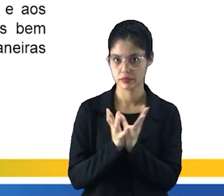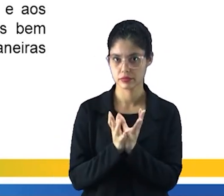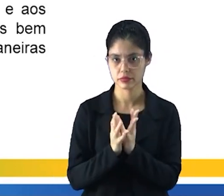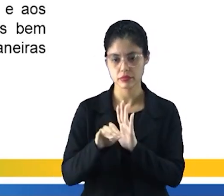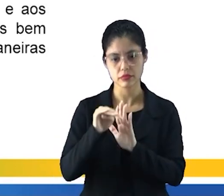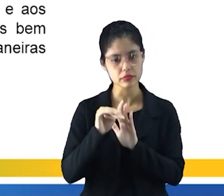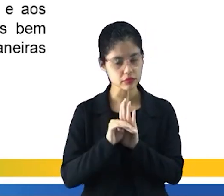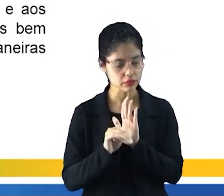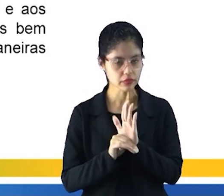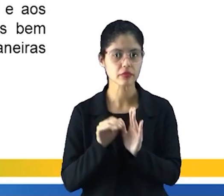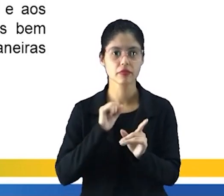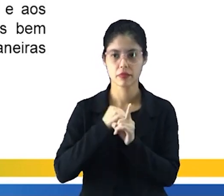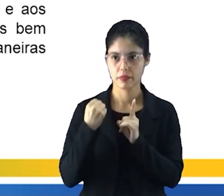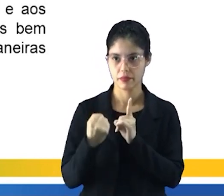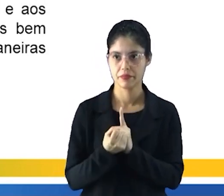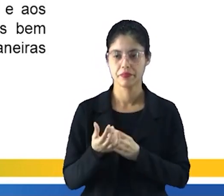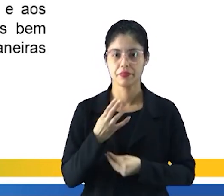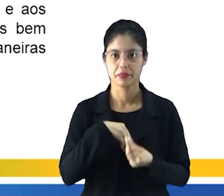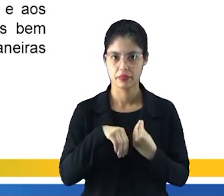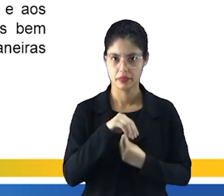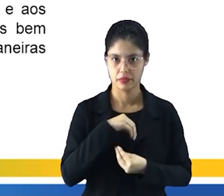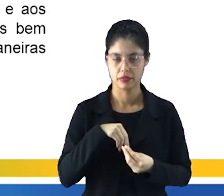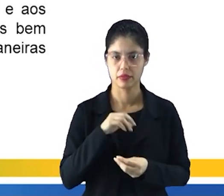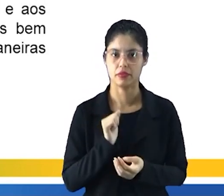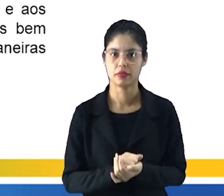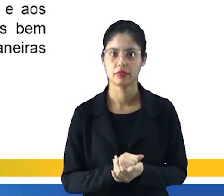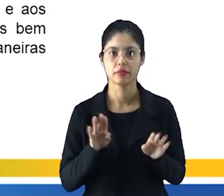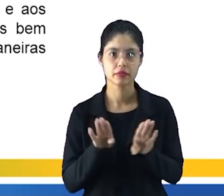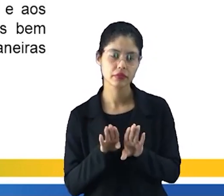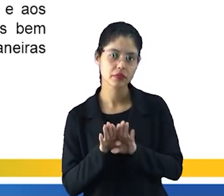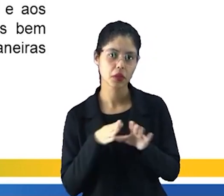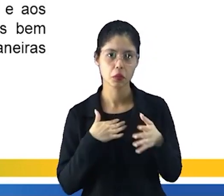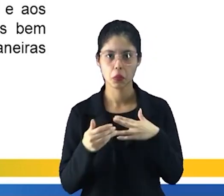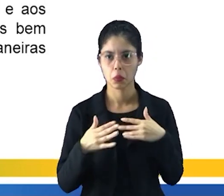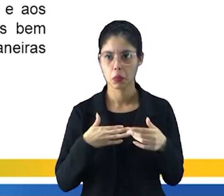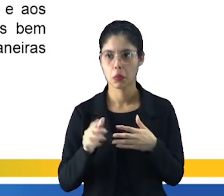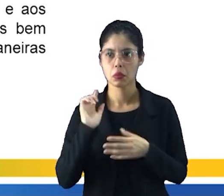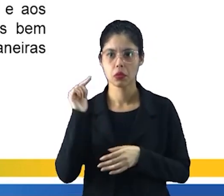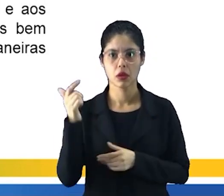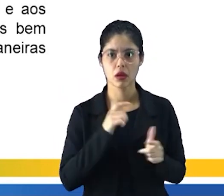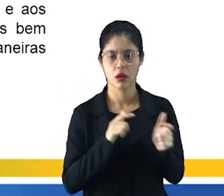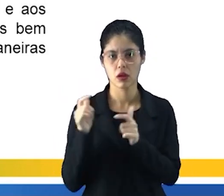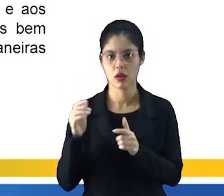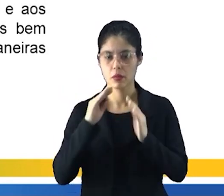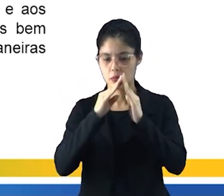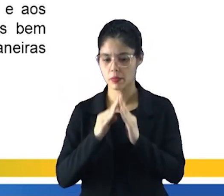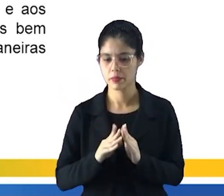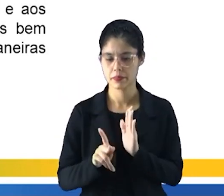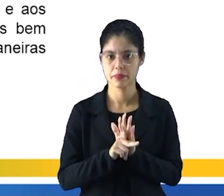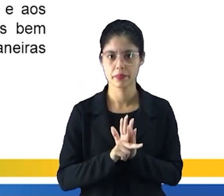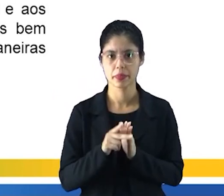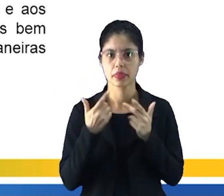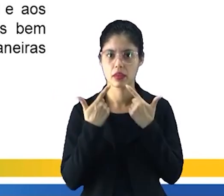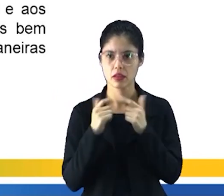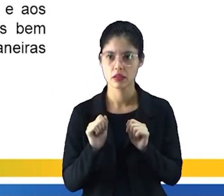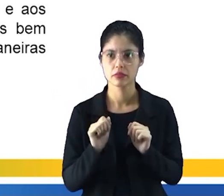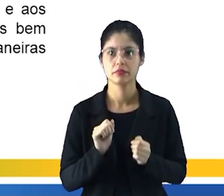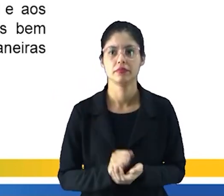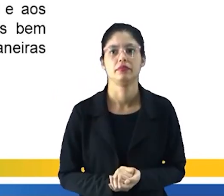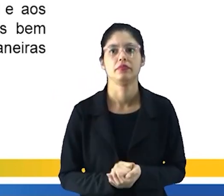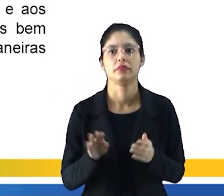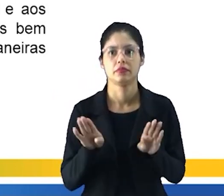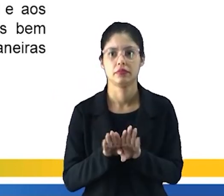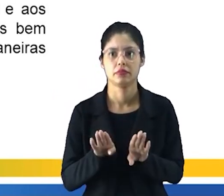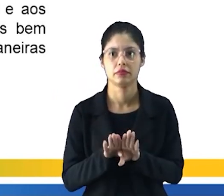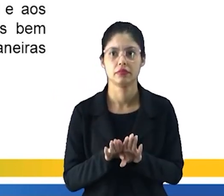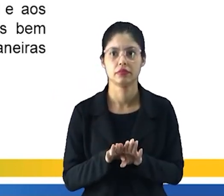as classes sociais envolvidas, independem, né, da região de origem ou moradia do falante, mas sim do que da